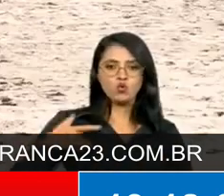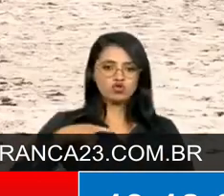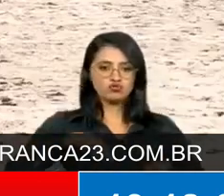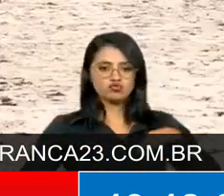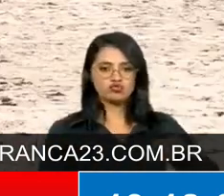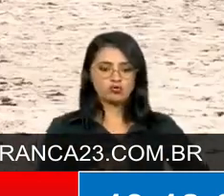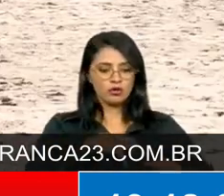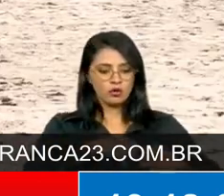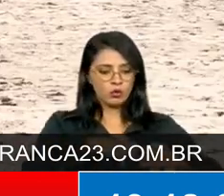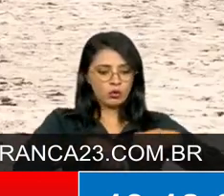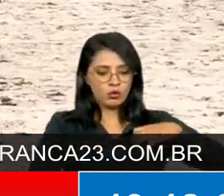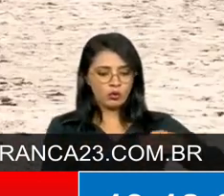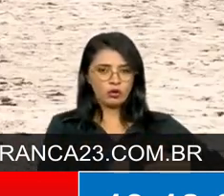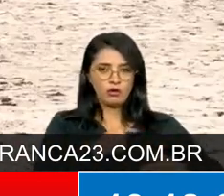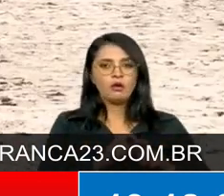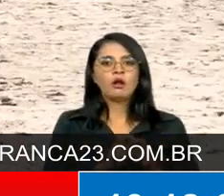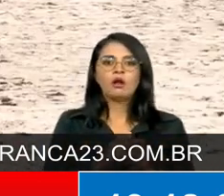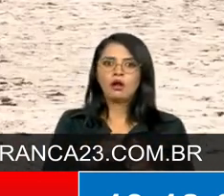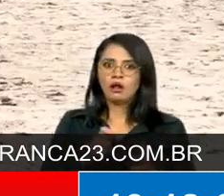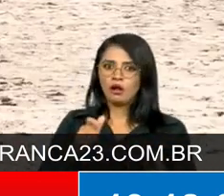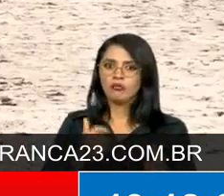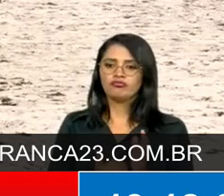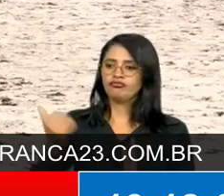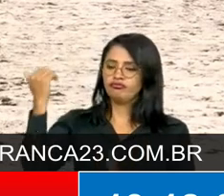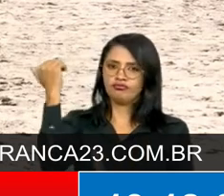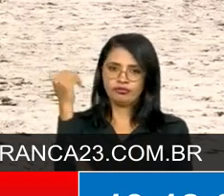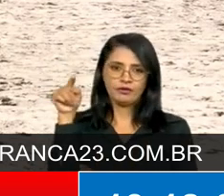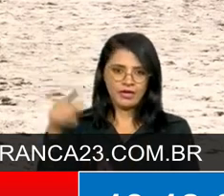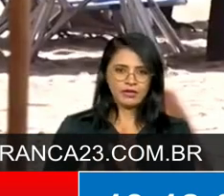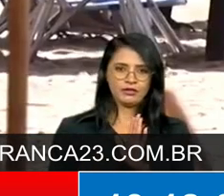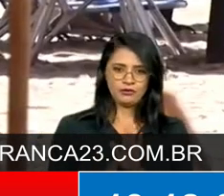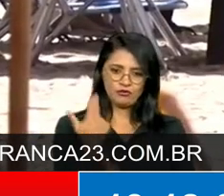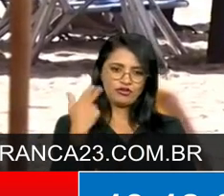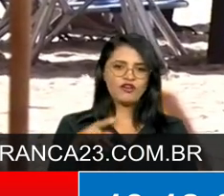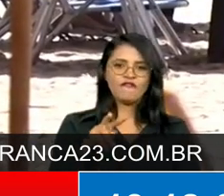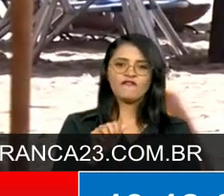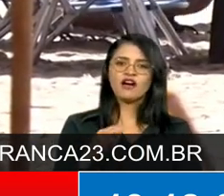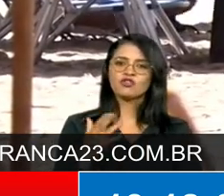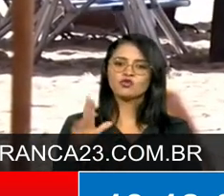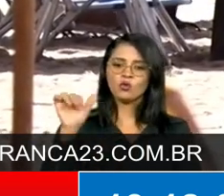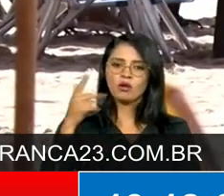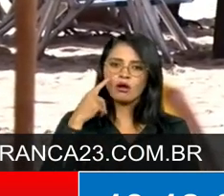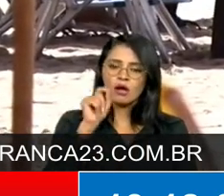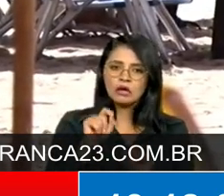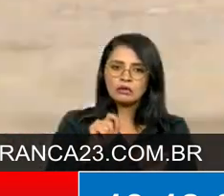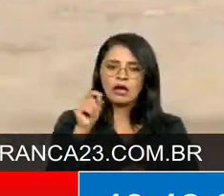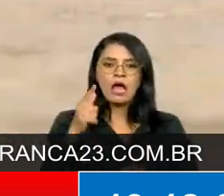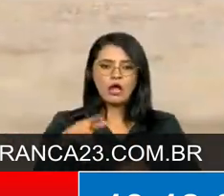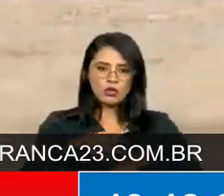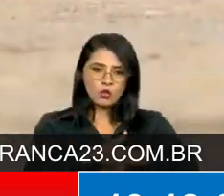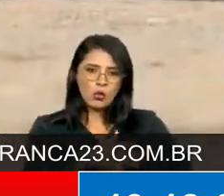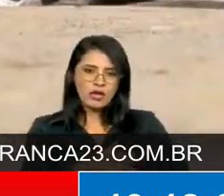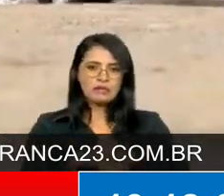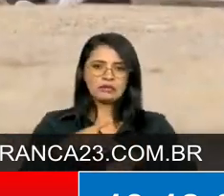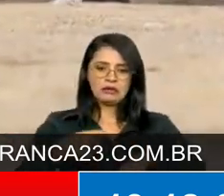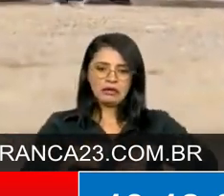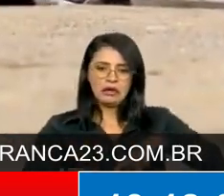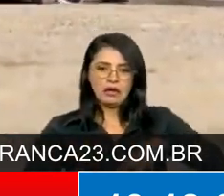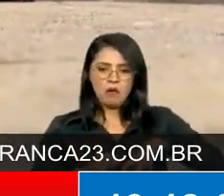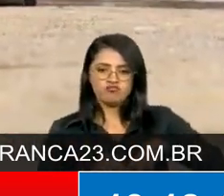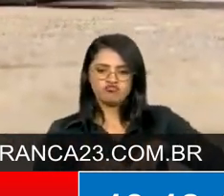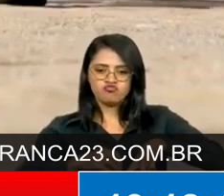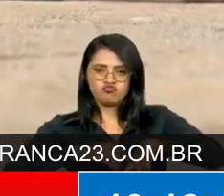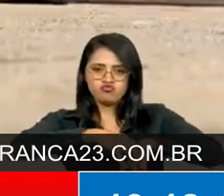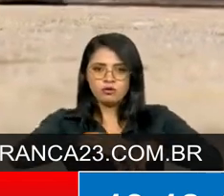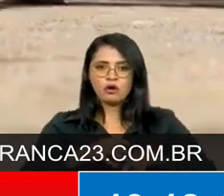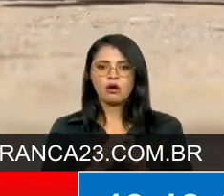aumentar. A Sociedade Brasileira de Cirurgia Vascular e Angiologia estima que doenças venosas, como varizes, aumentam